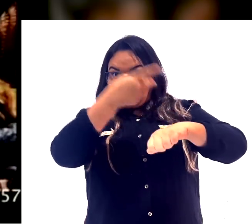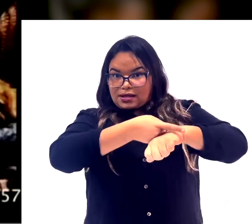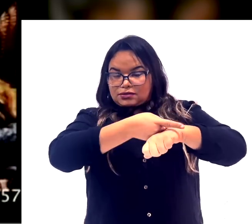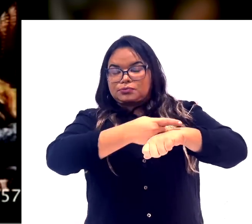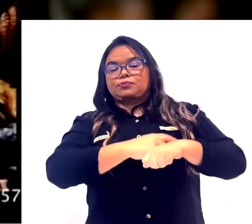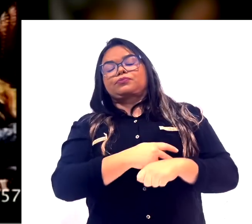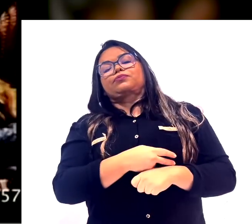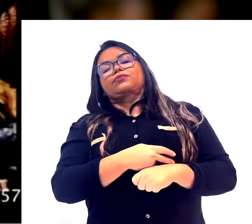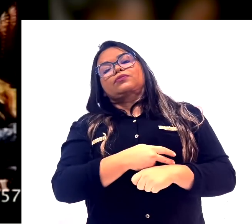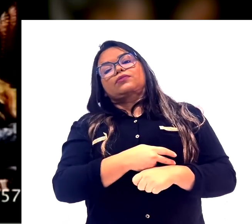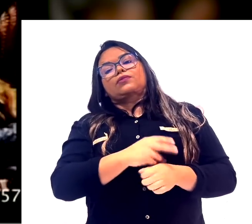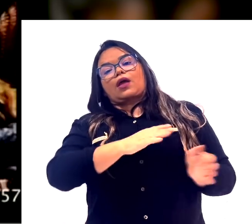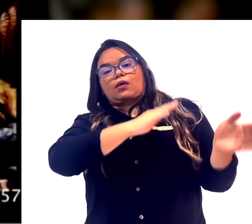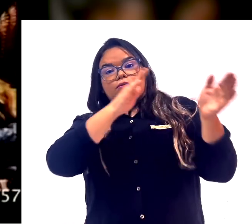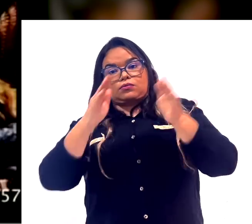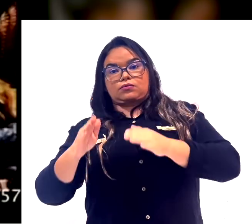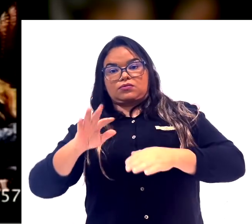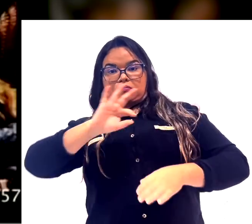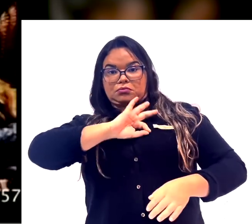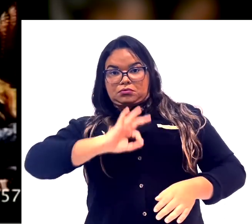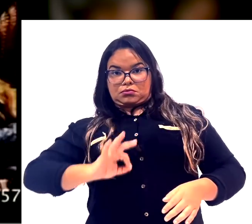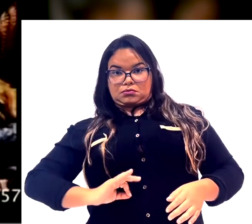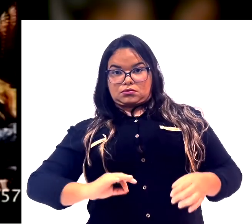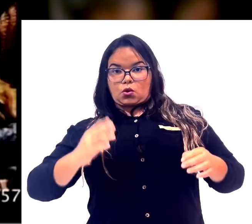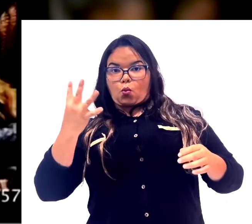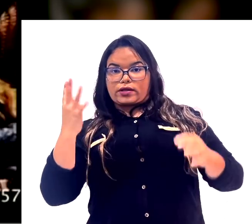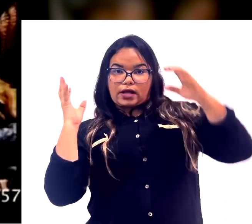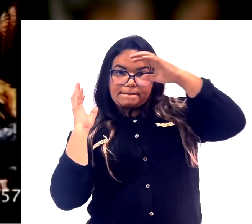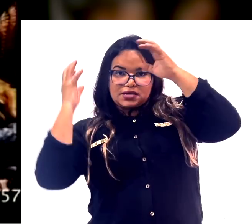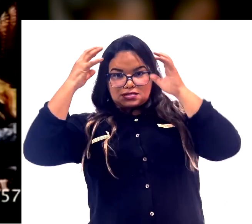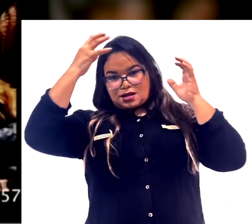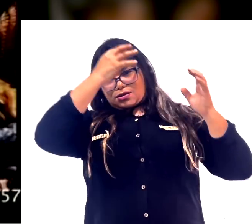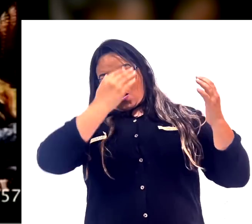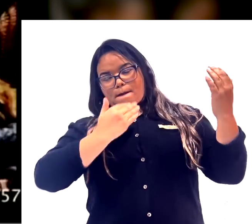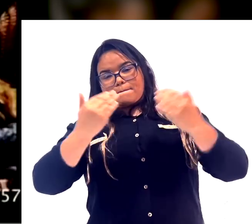depois temos um leopardo de 4 cabeças que representa o quadril de bronze,